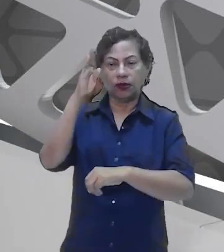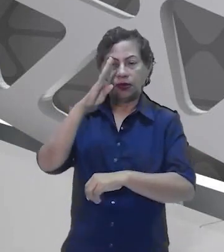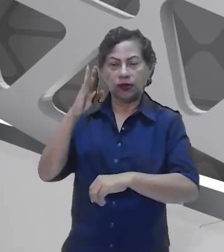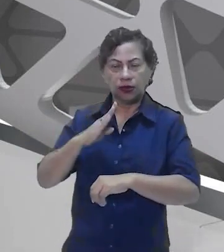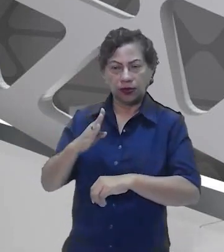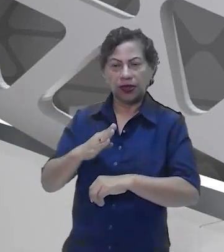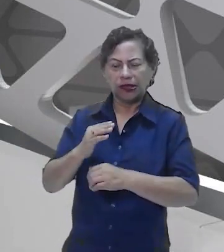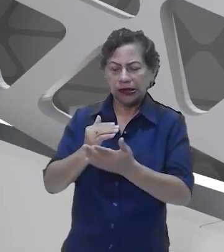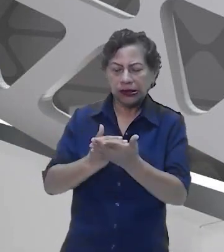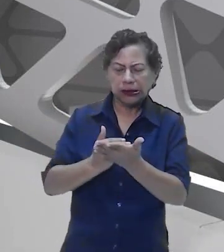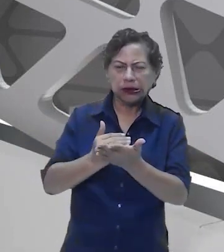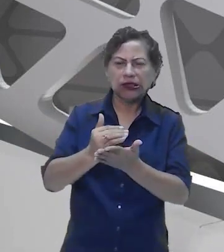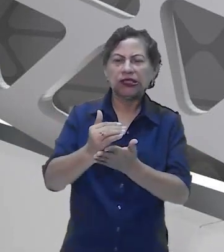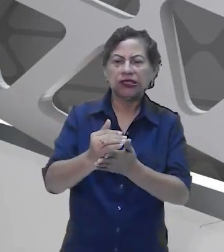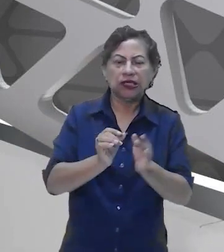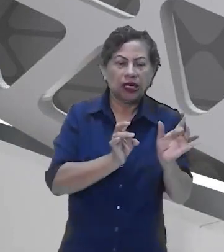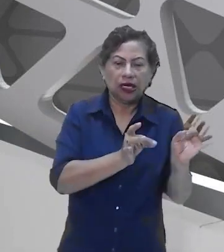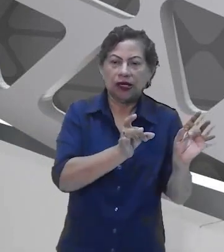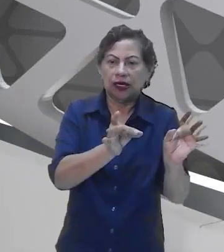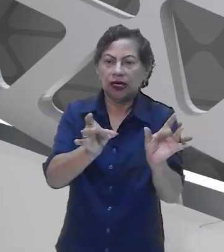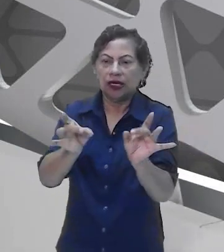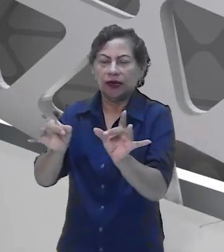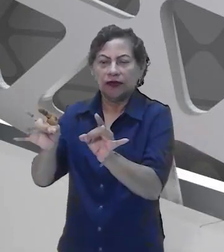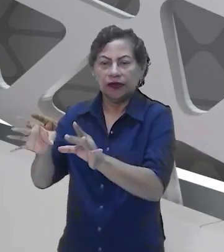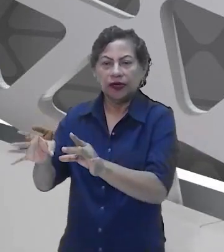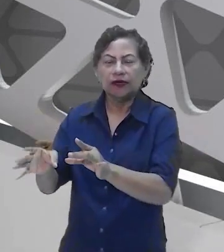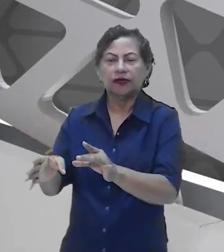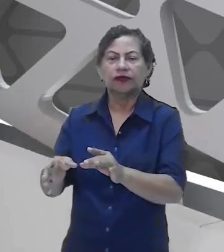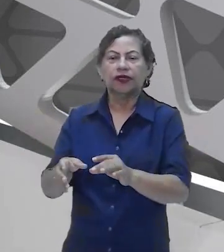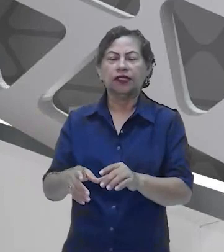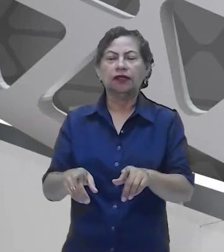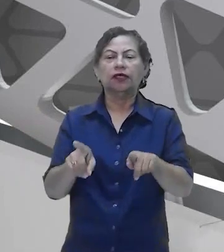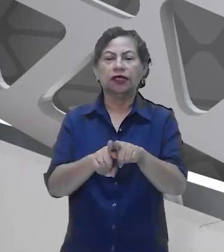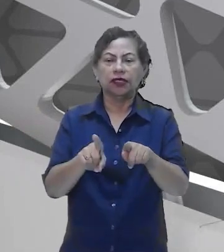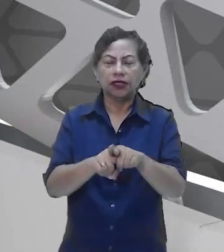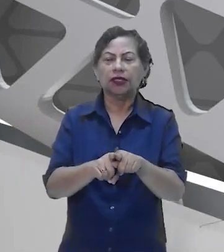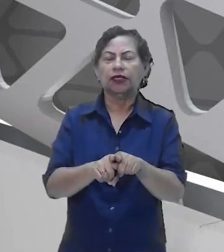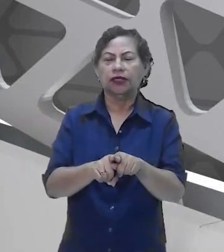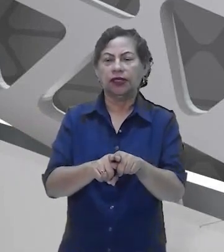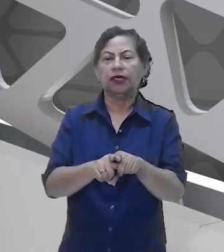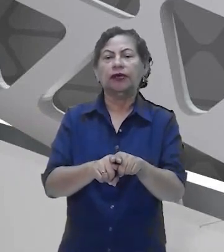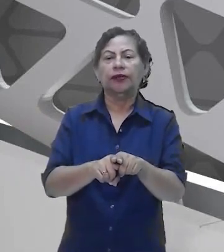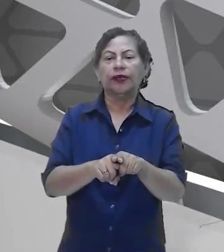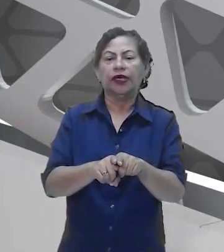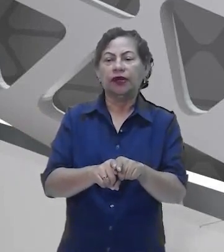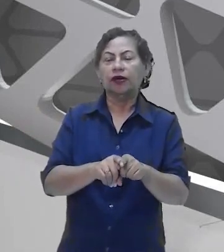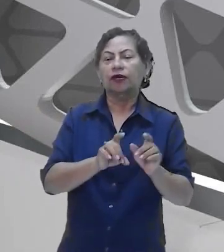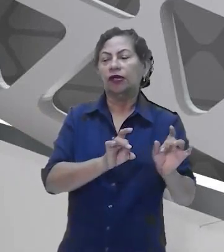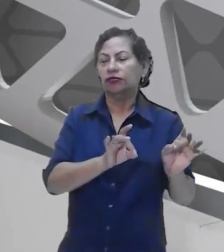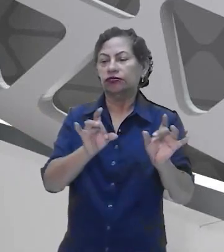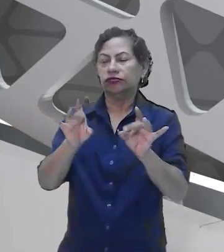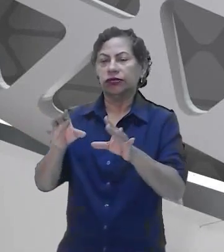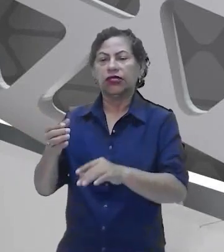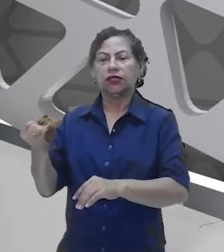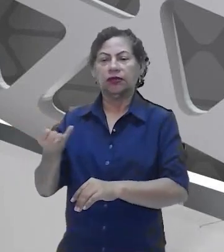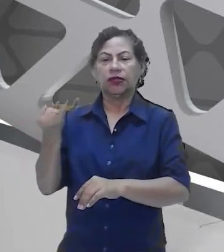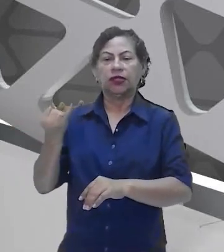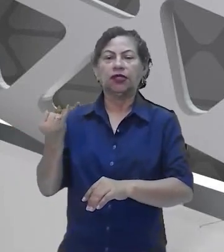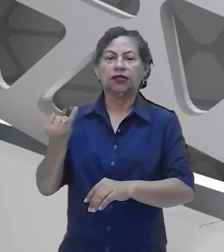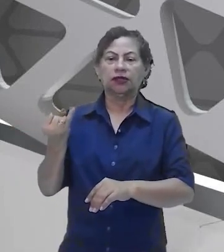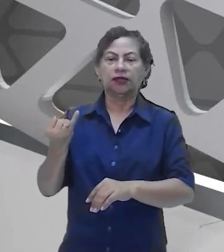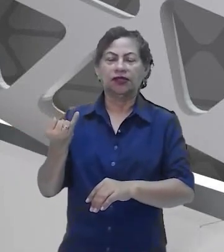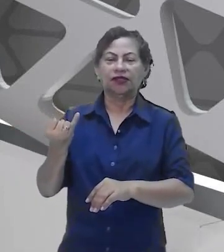se industrializar, certo? E nós começamos, a partir também da industrialização, a intensificar o processo